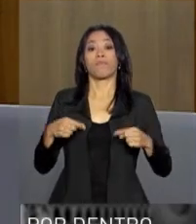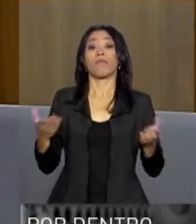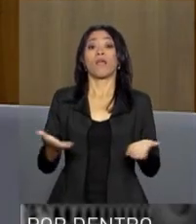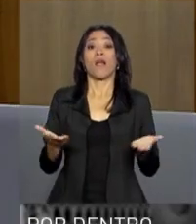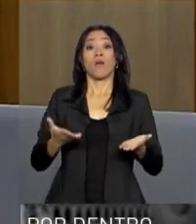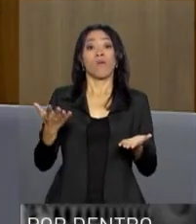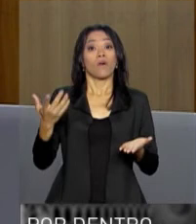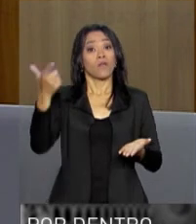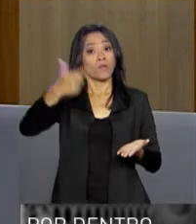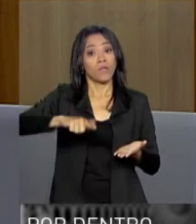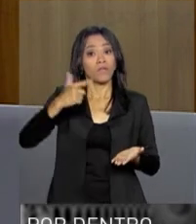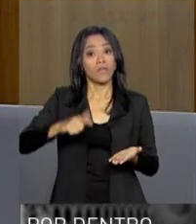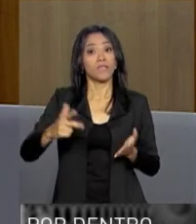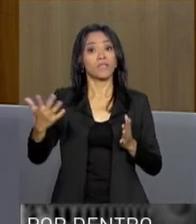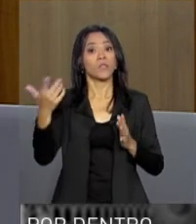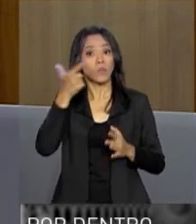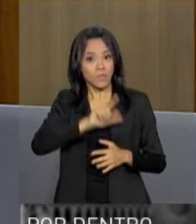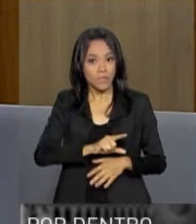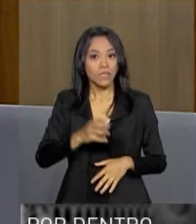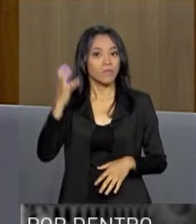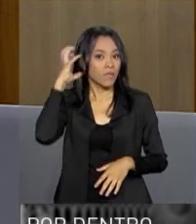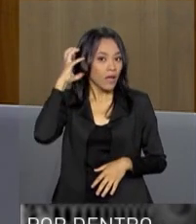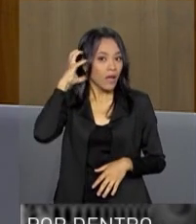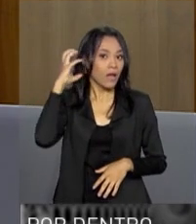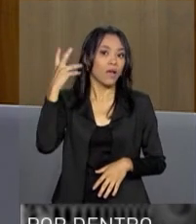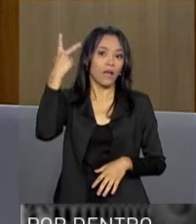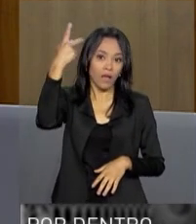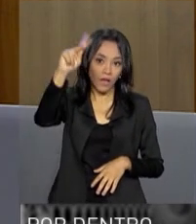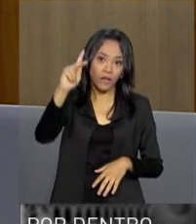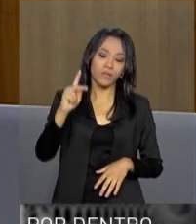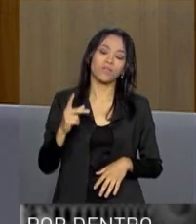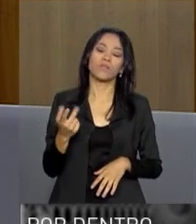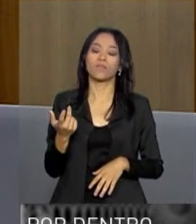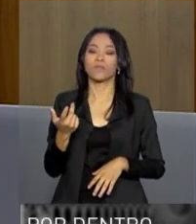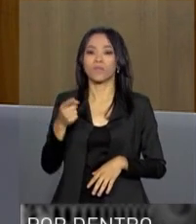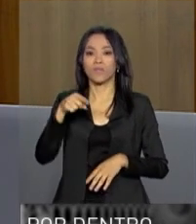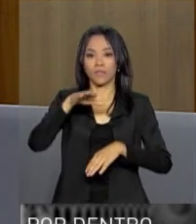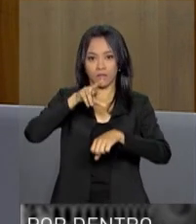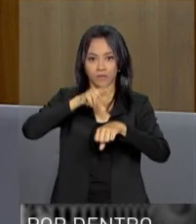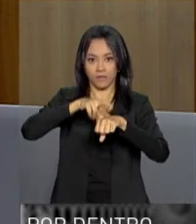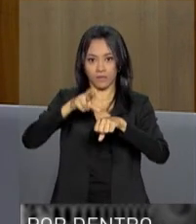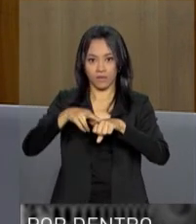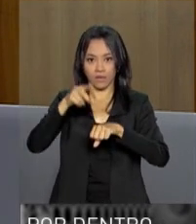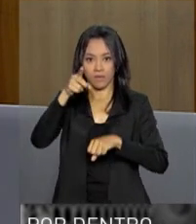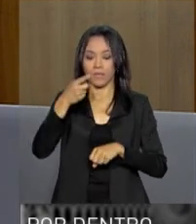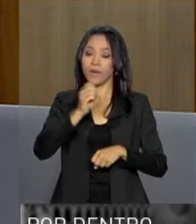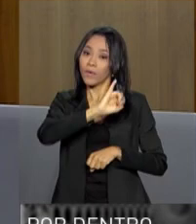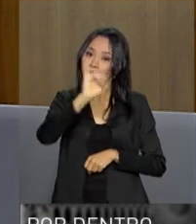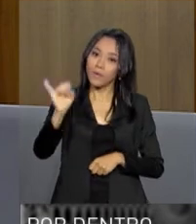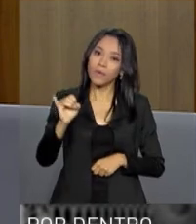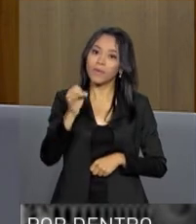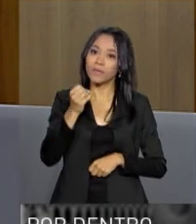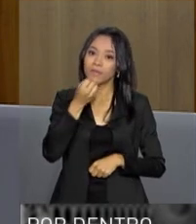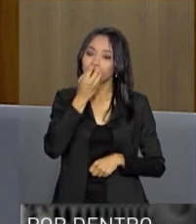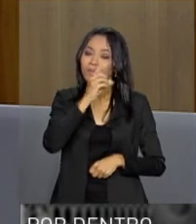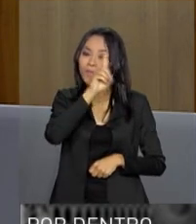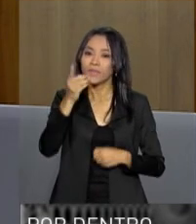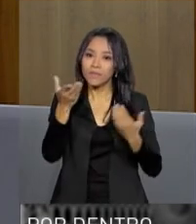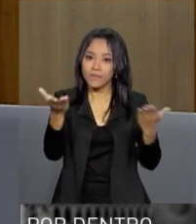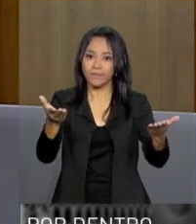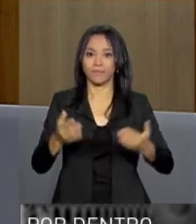vista em roraima vamos conversar com o érico veríssimo da rádio equatorial 93 fm ou a érico na linha bom dia pra